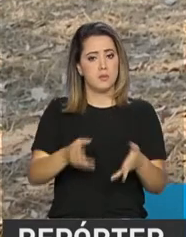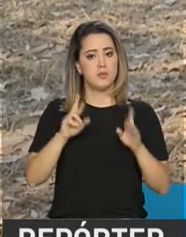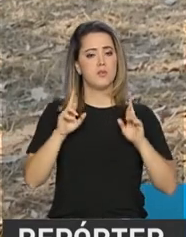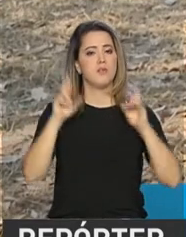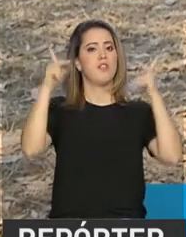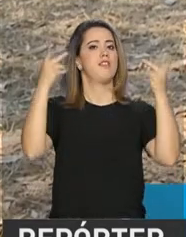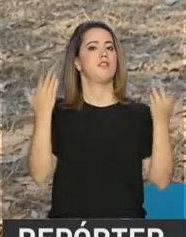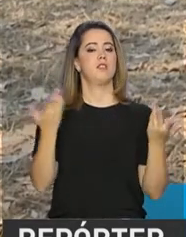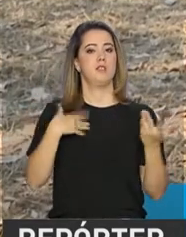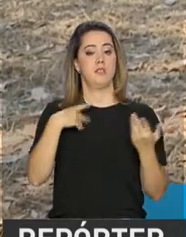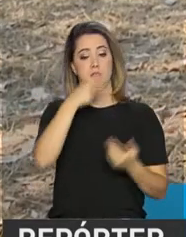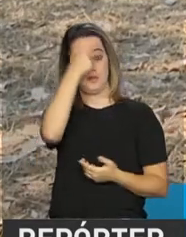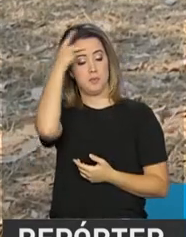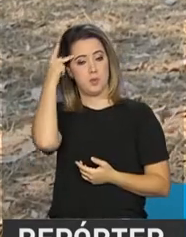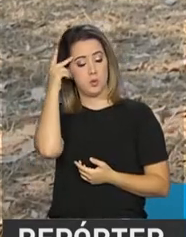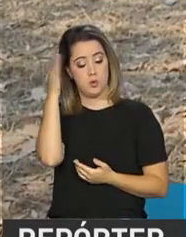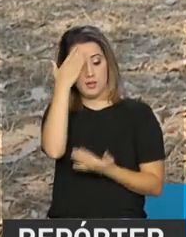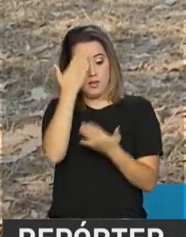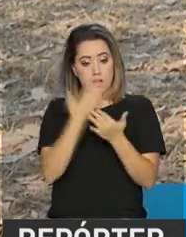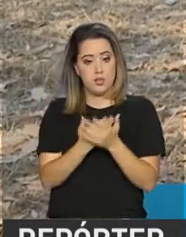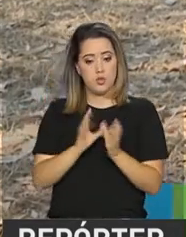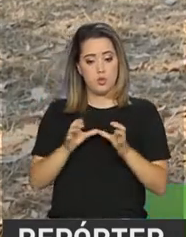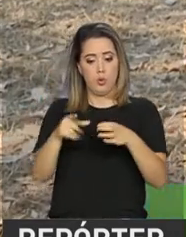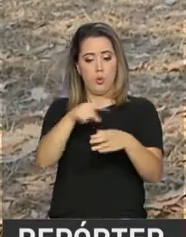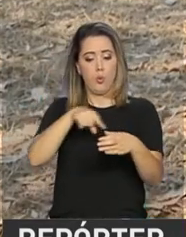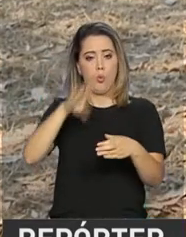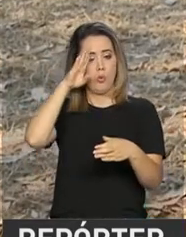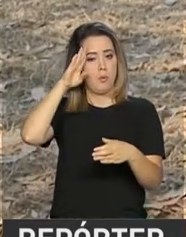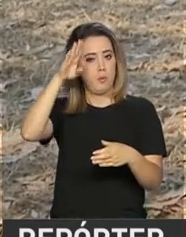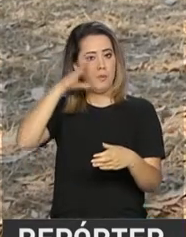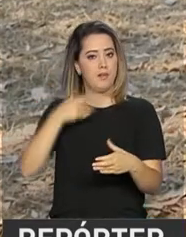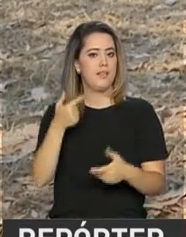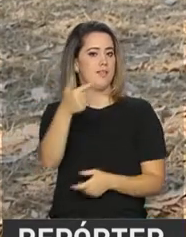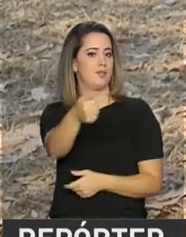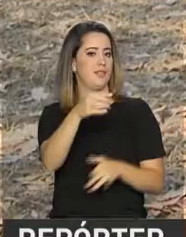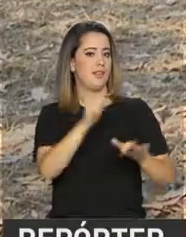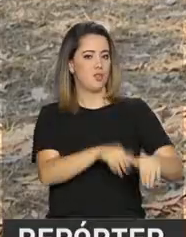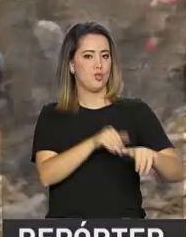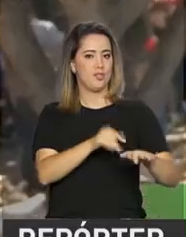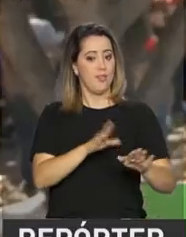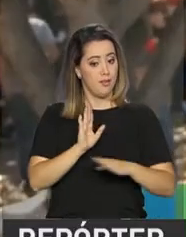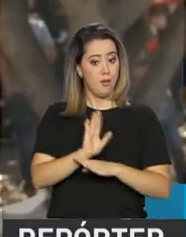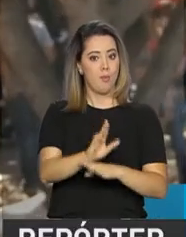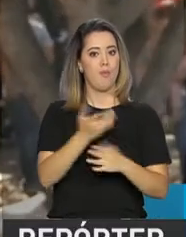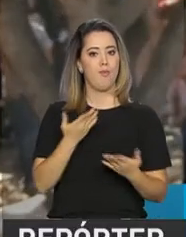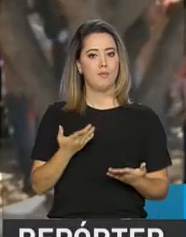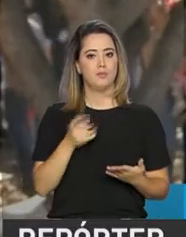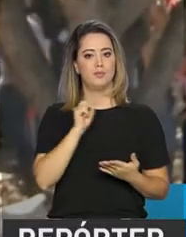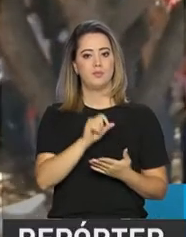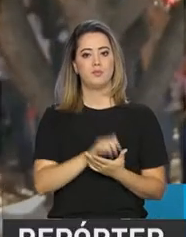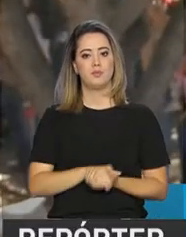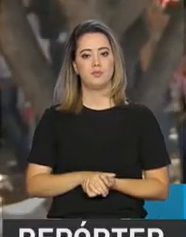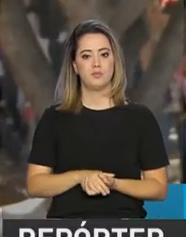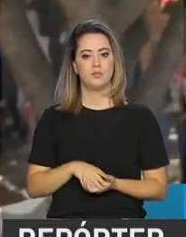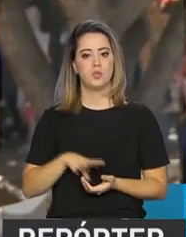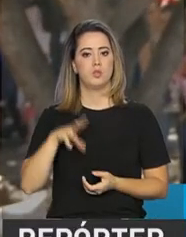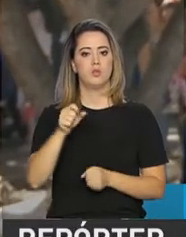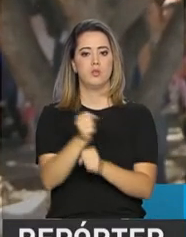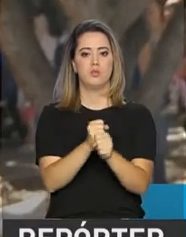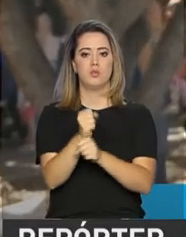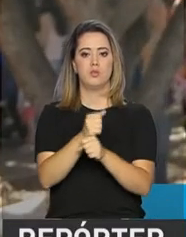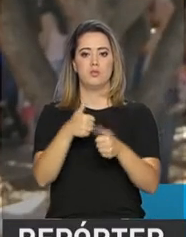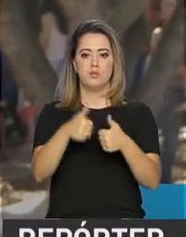as pessoas confiam nas forças armadas e nada mais como sete de setembro para reforçar isso eu gostaria de ter o amplo é